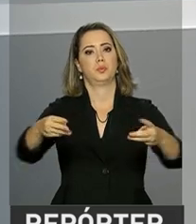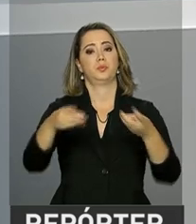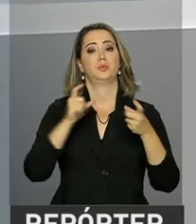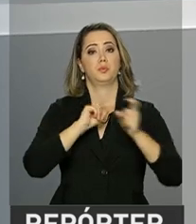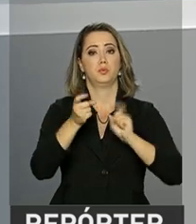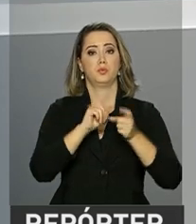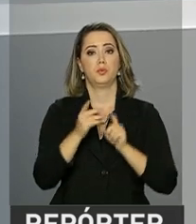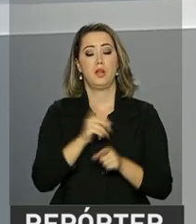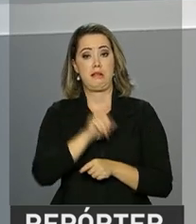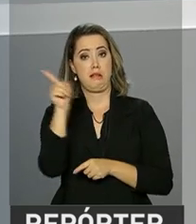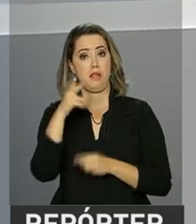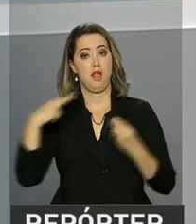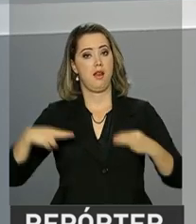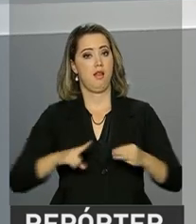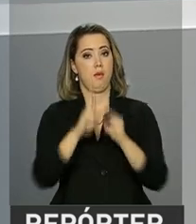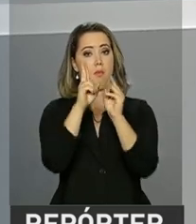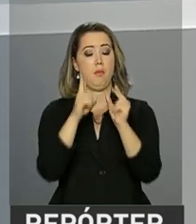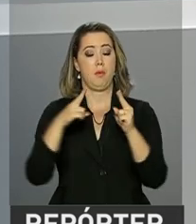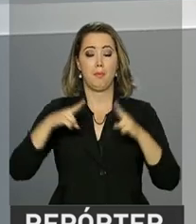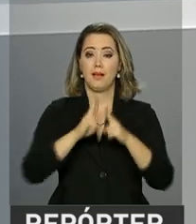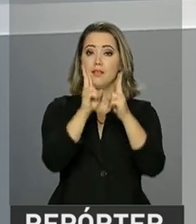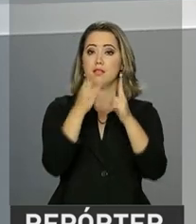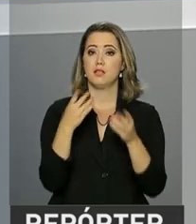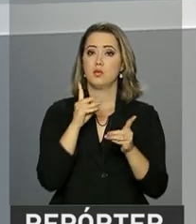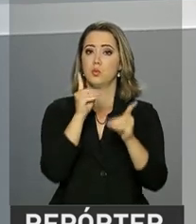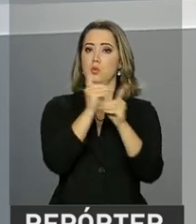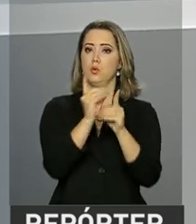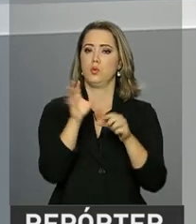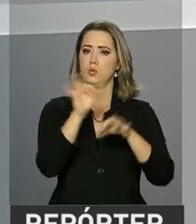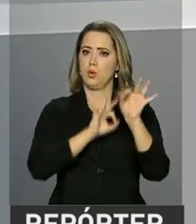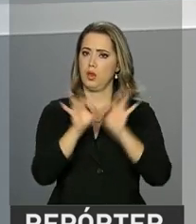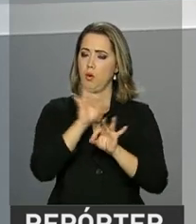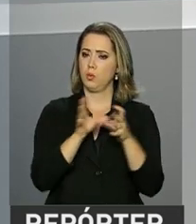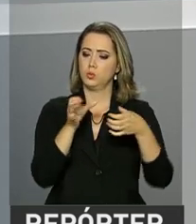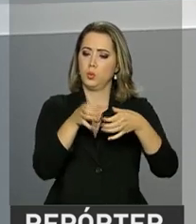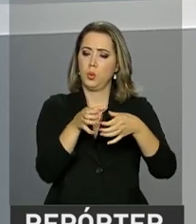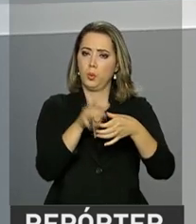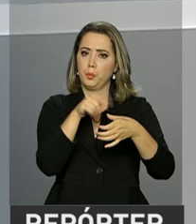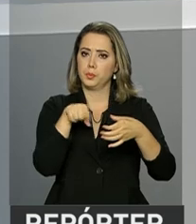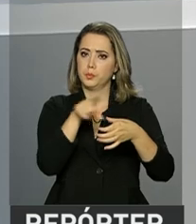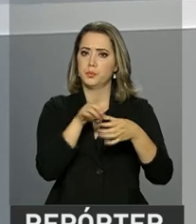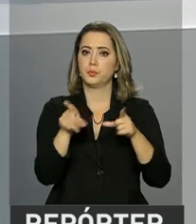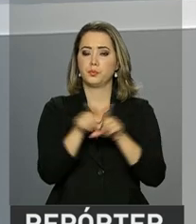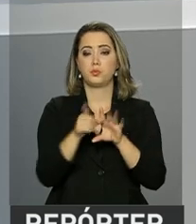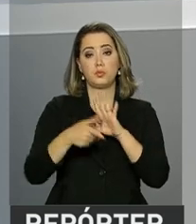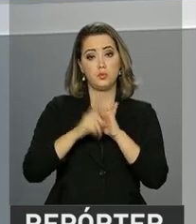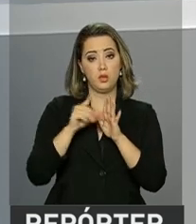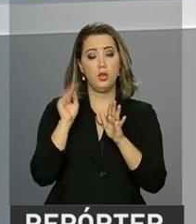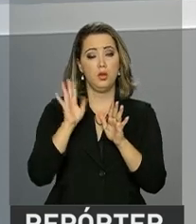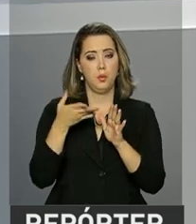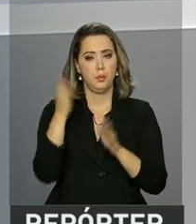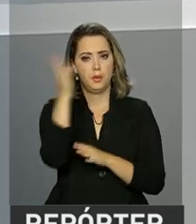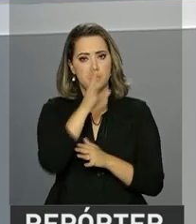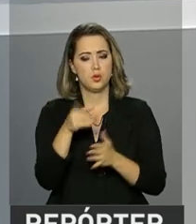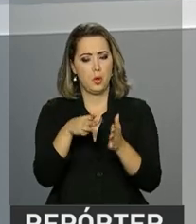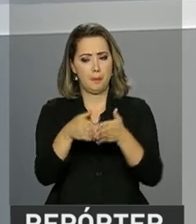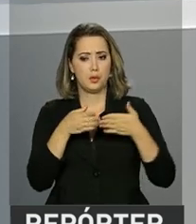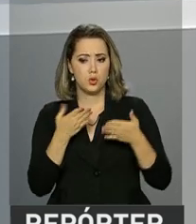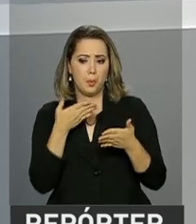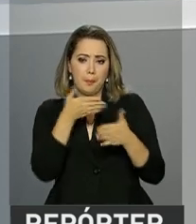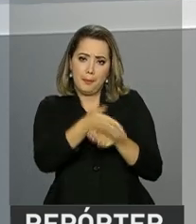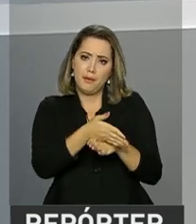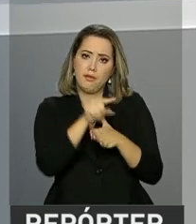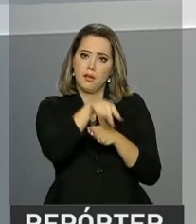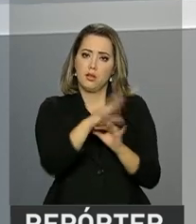Paris participando de um encontro da organização recentemente o Brasil apresentou pedido para aderir ao grupo que se dedica à